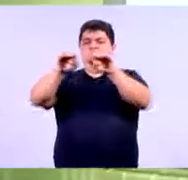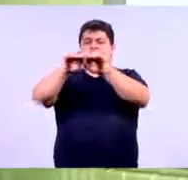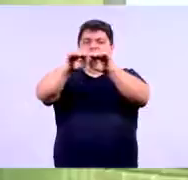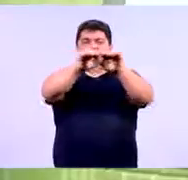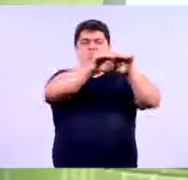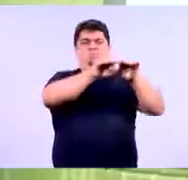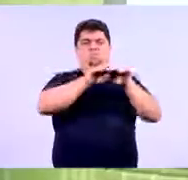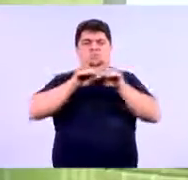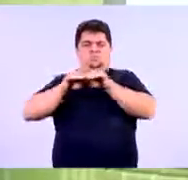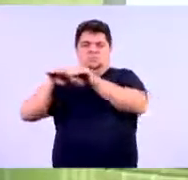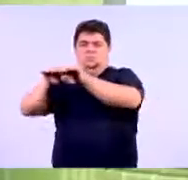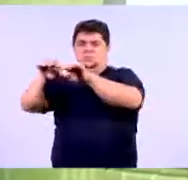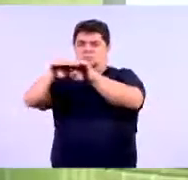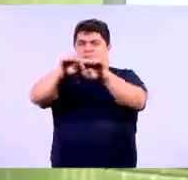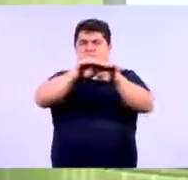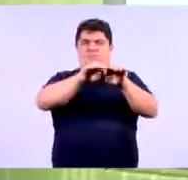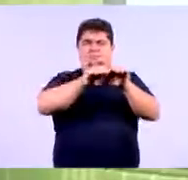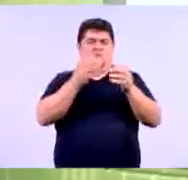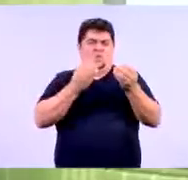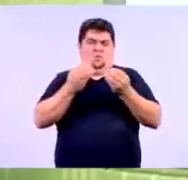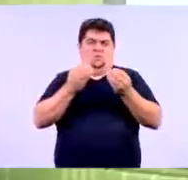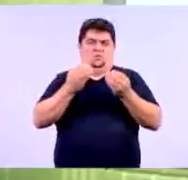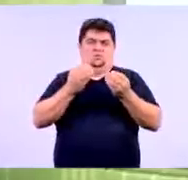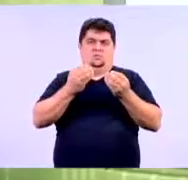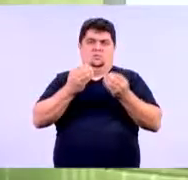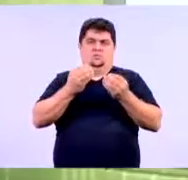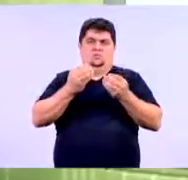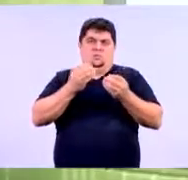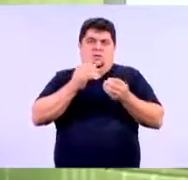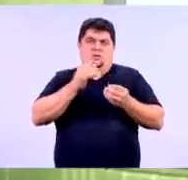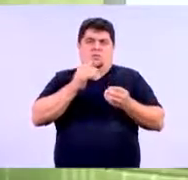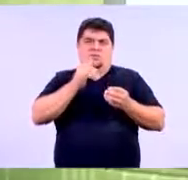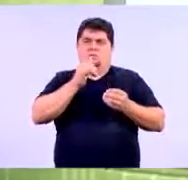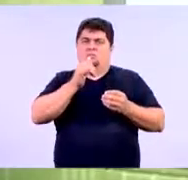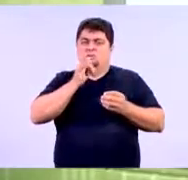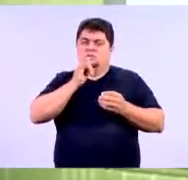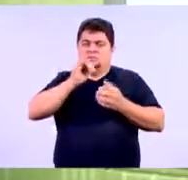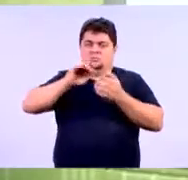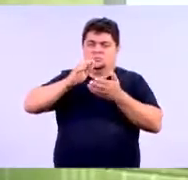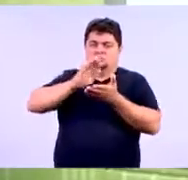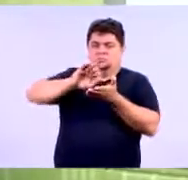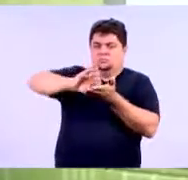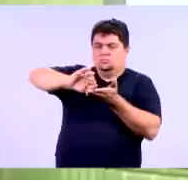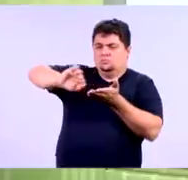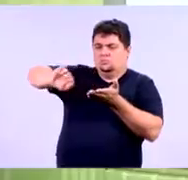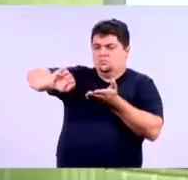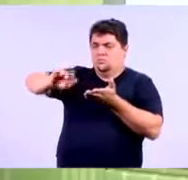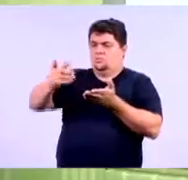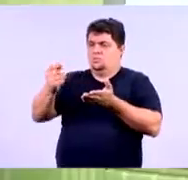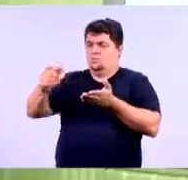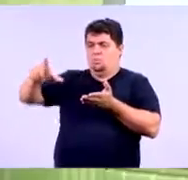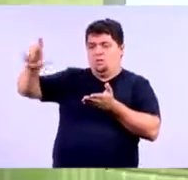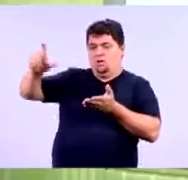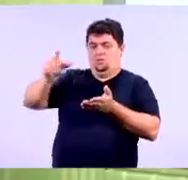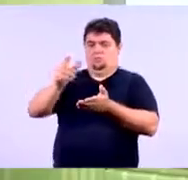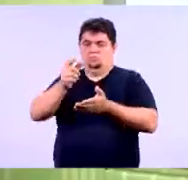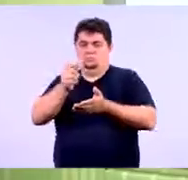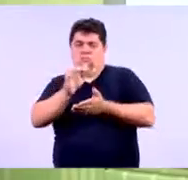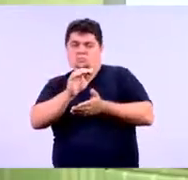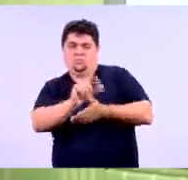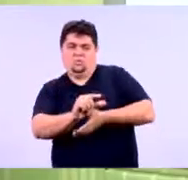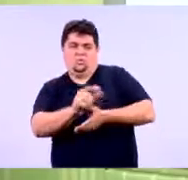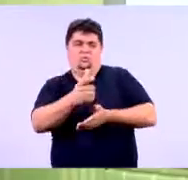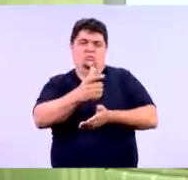de forma igualitária? Como assim? Não, é tratar aqueles que estão num patamar igual, com